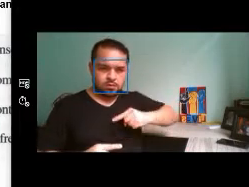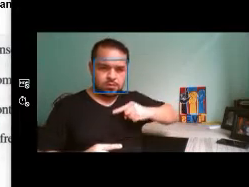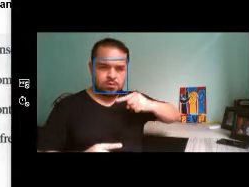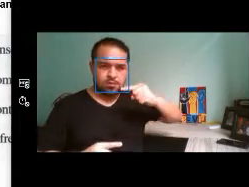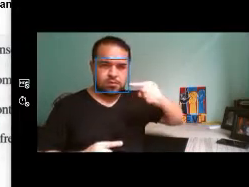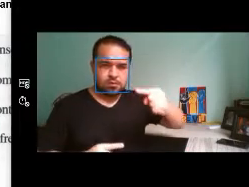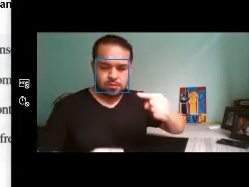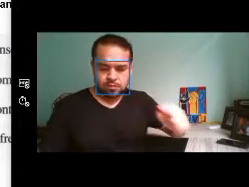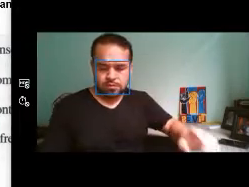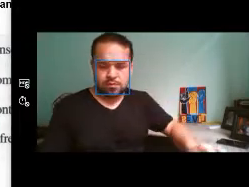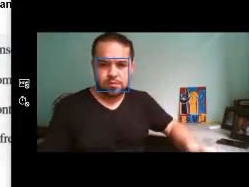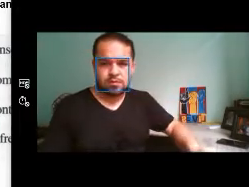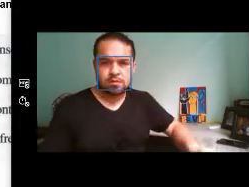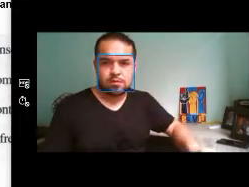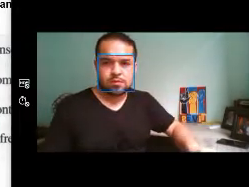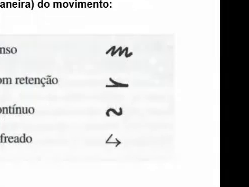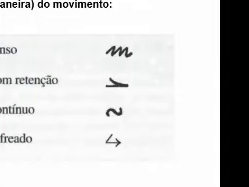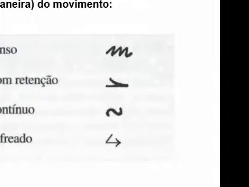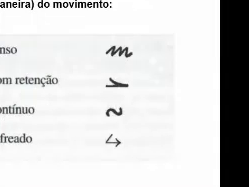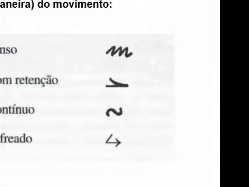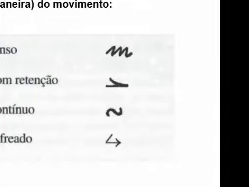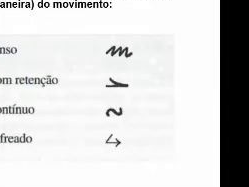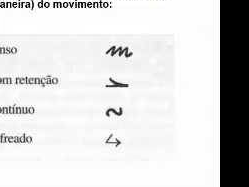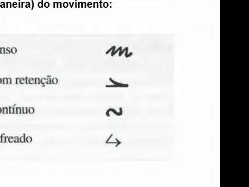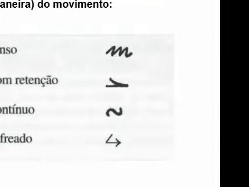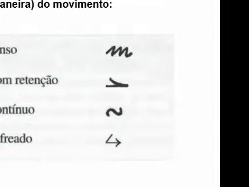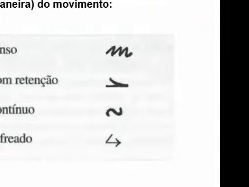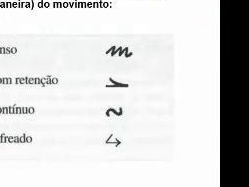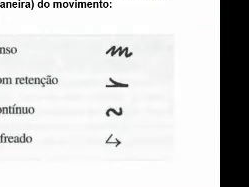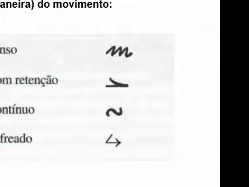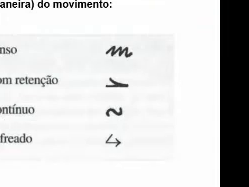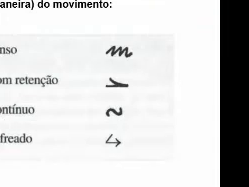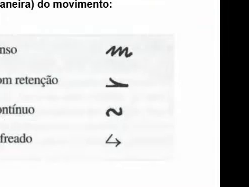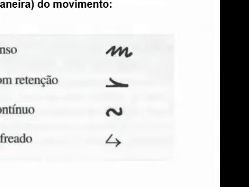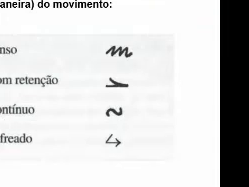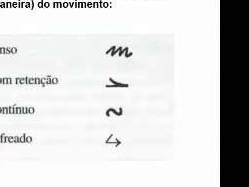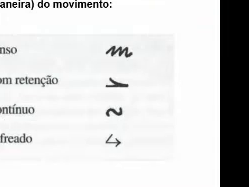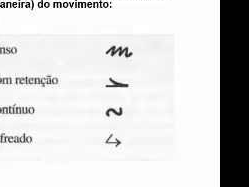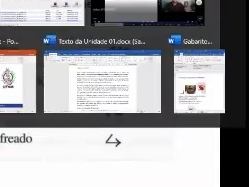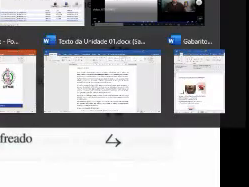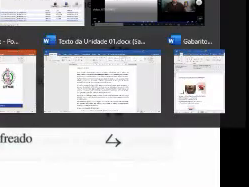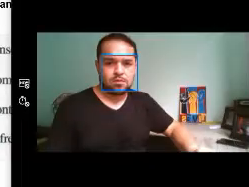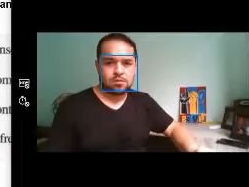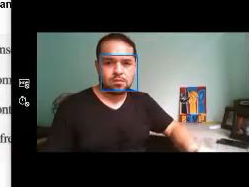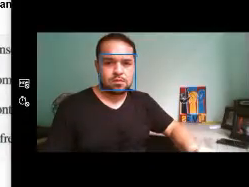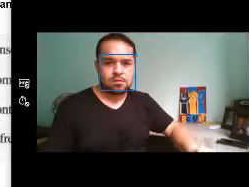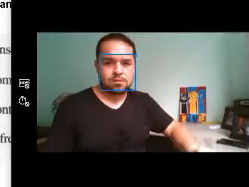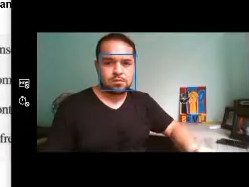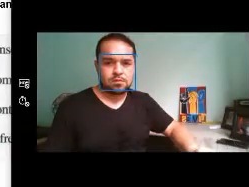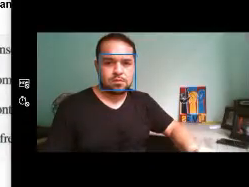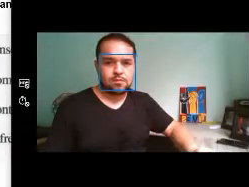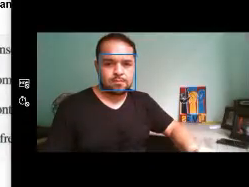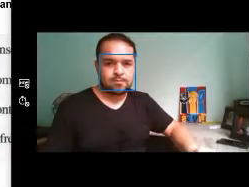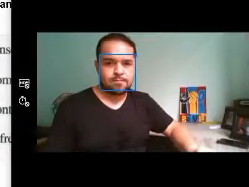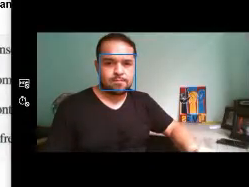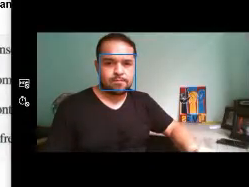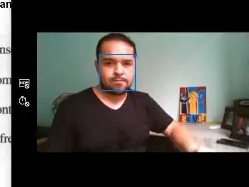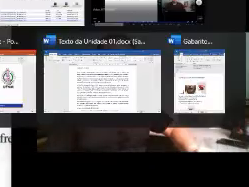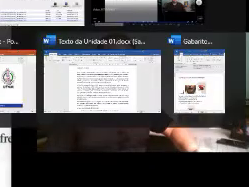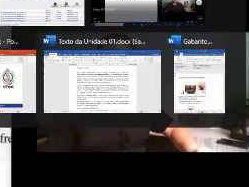baixo para cima, ele faz uma semicurva aqui, ó. Então é esse movimento aqui,